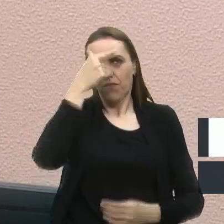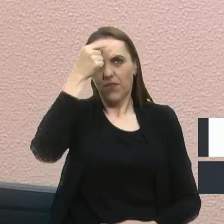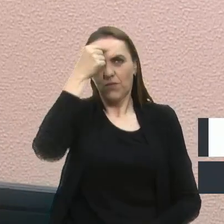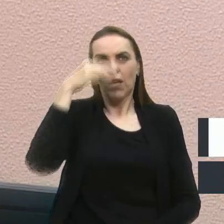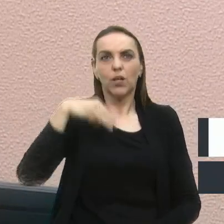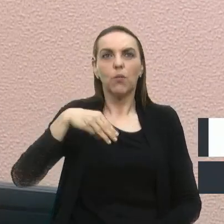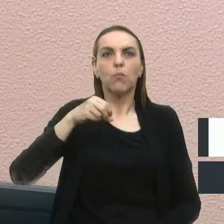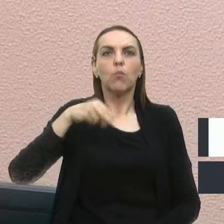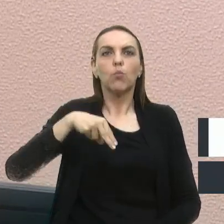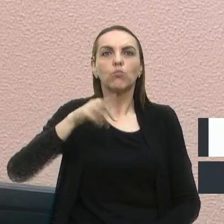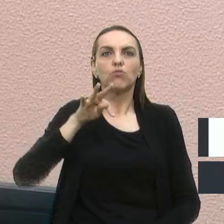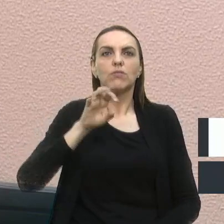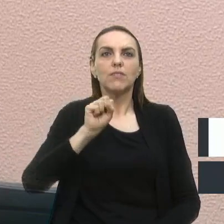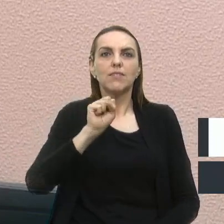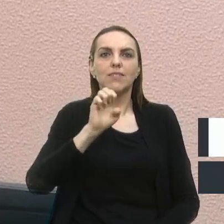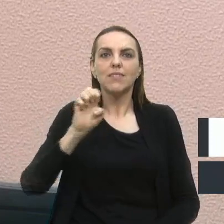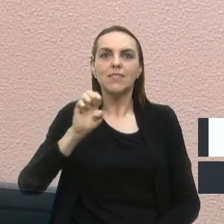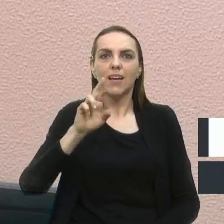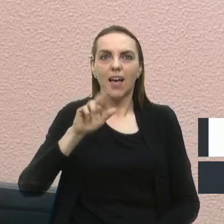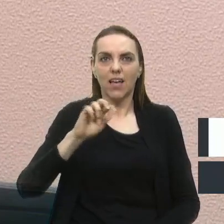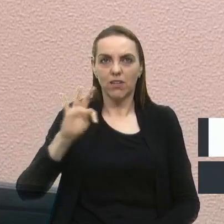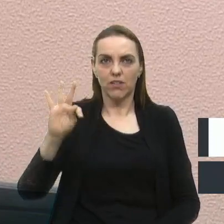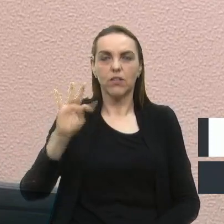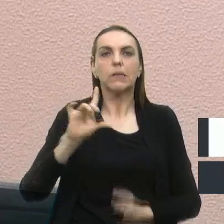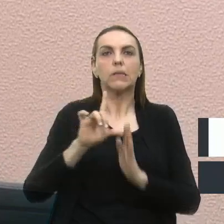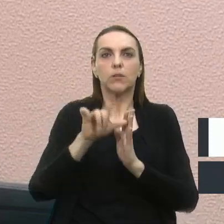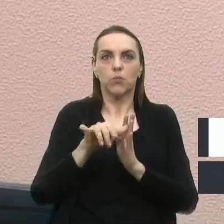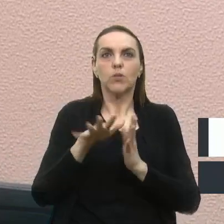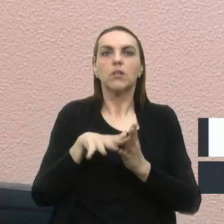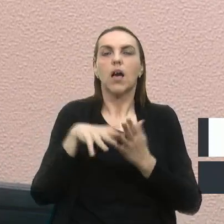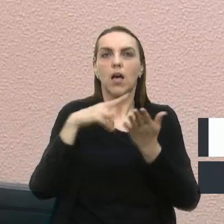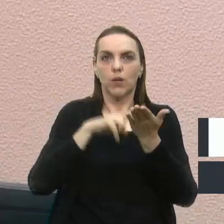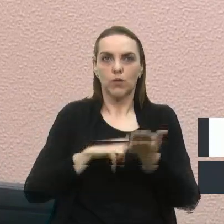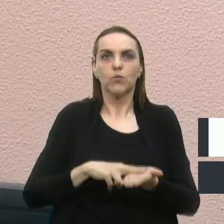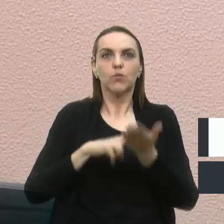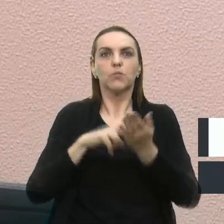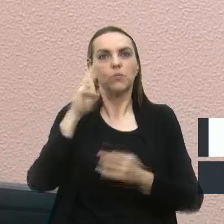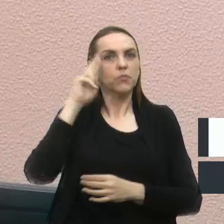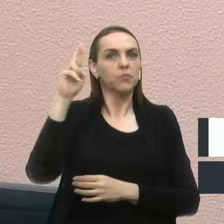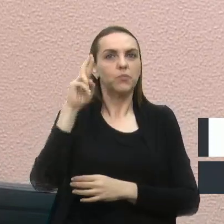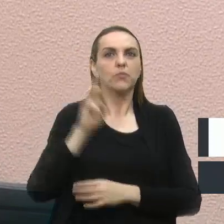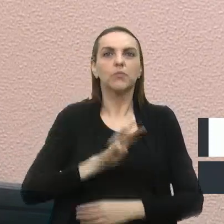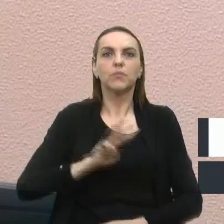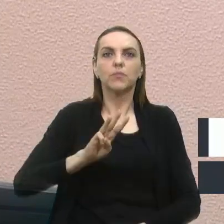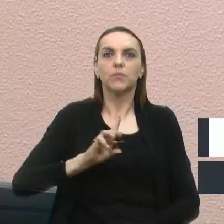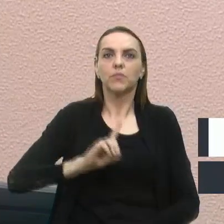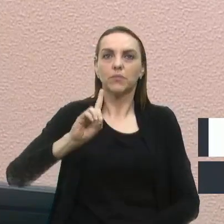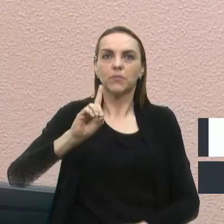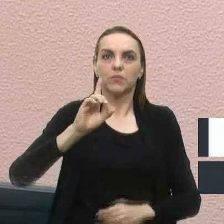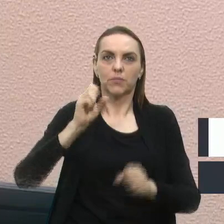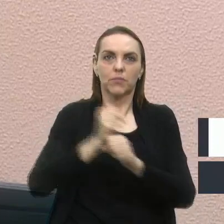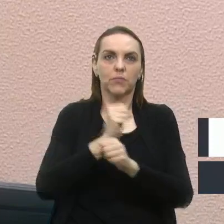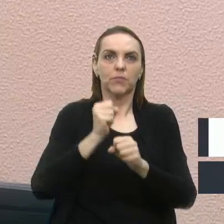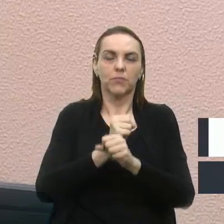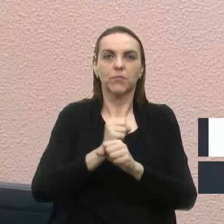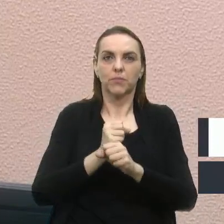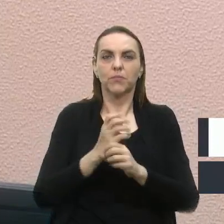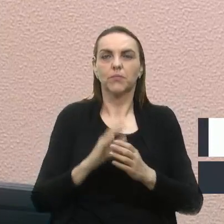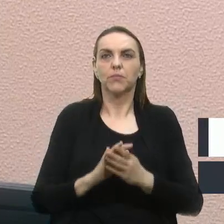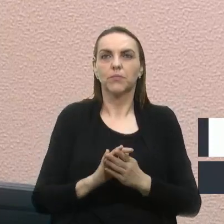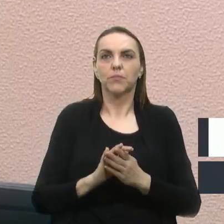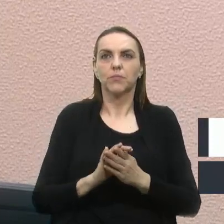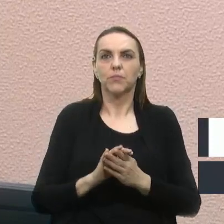2009, e após assumiu como diretor da WDS Construtora e Incorporadora Limitada, e na Gel